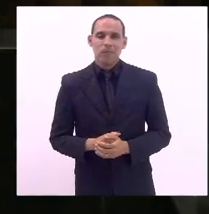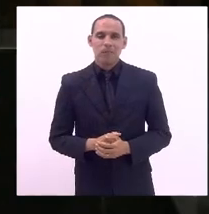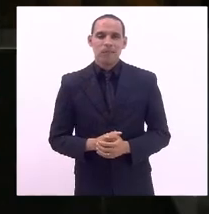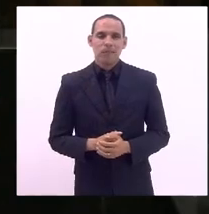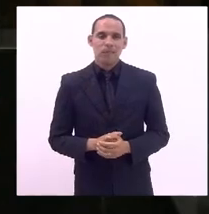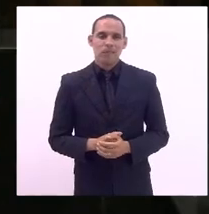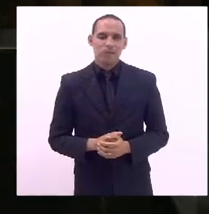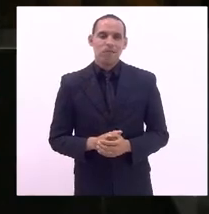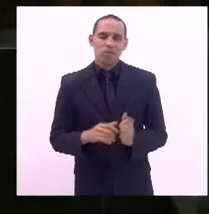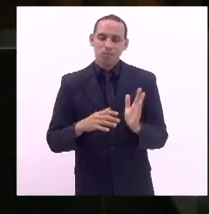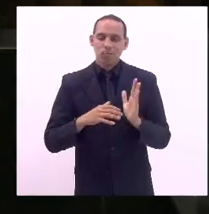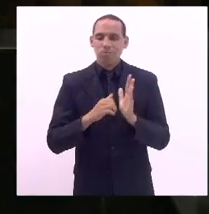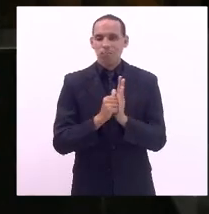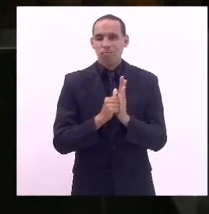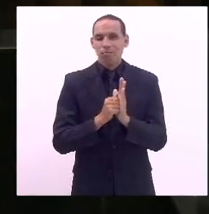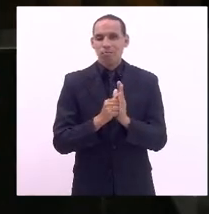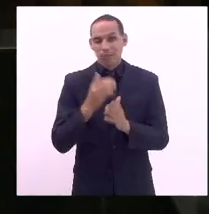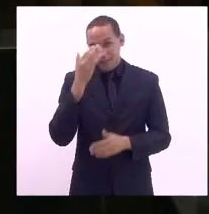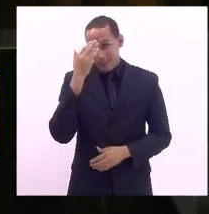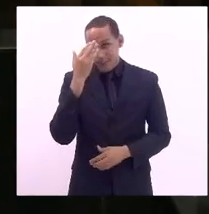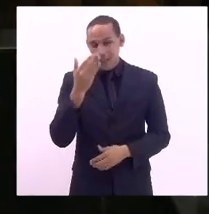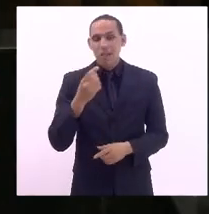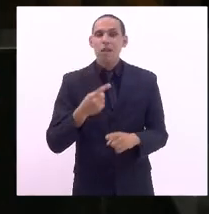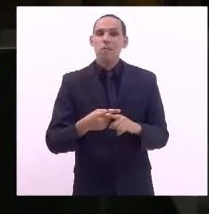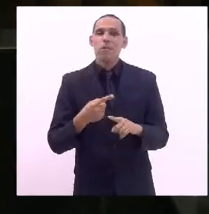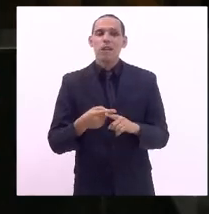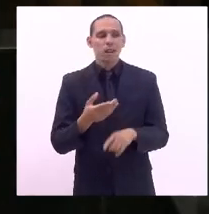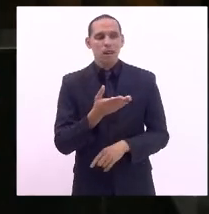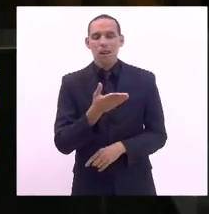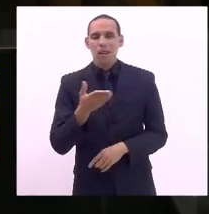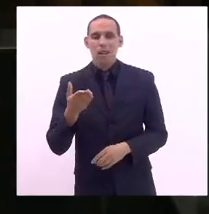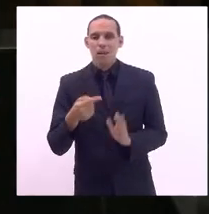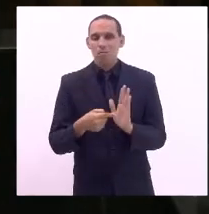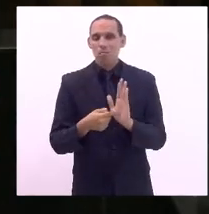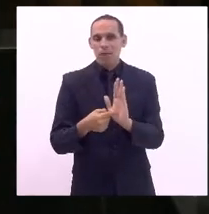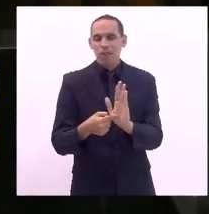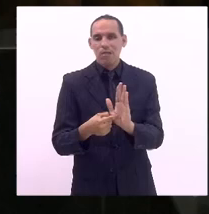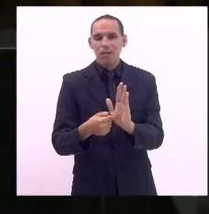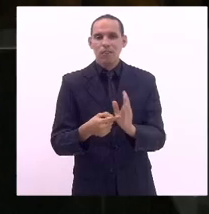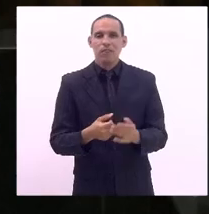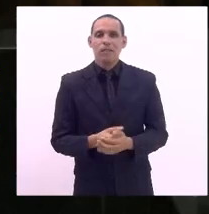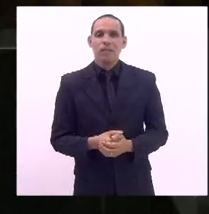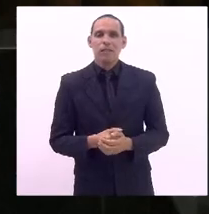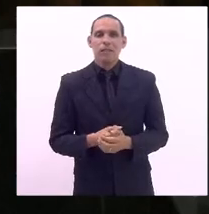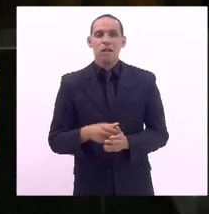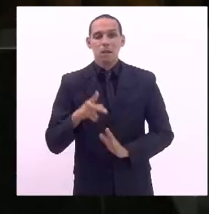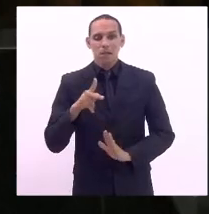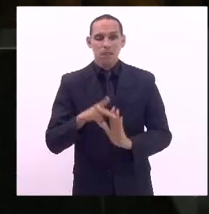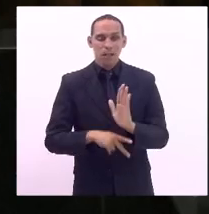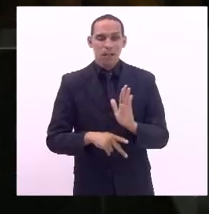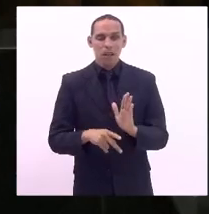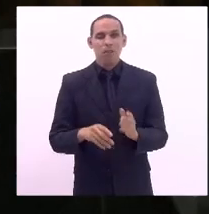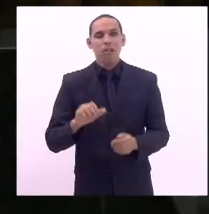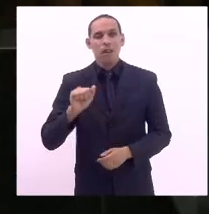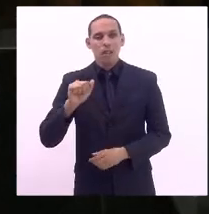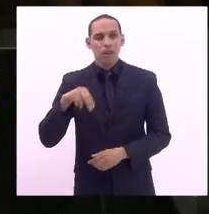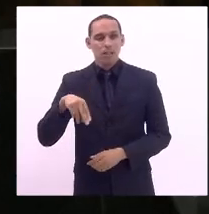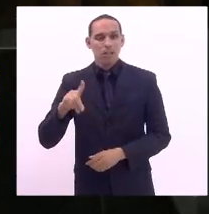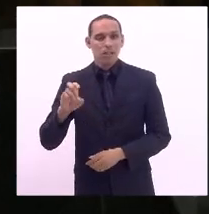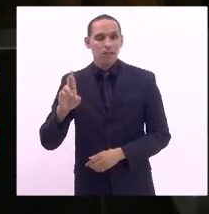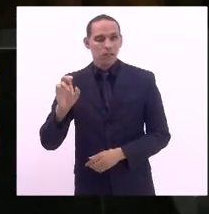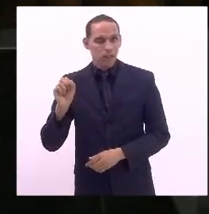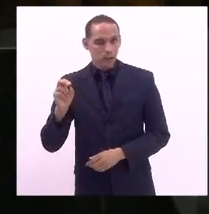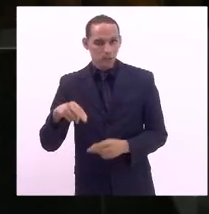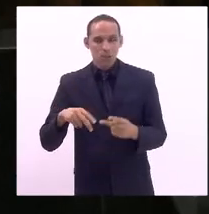Então, deixar esse registro e agradecer aí, porque eles apresentaram um projeto, o Anderson Moraes primeiro, depois a deputada Alana Passos,